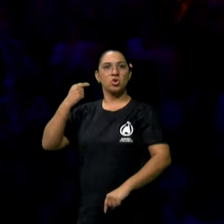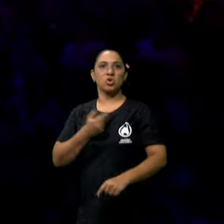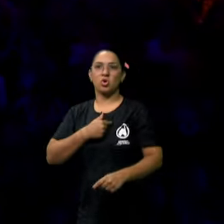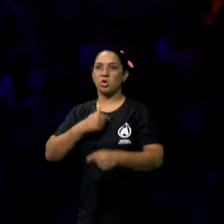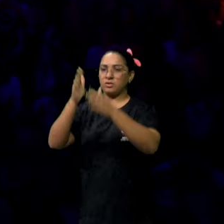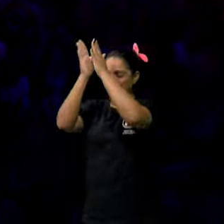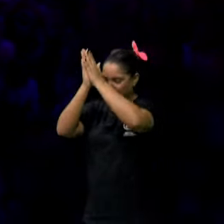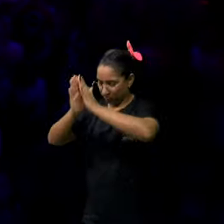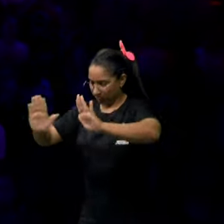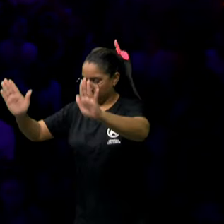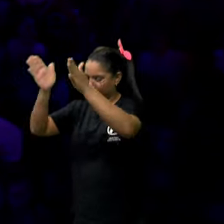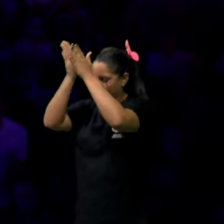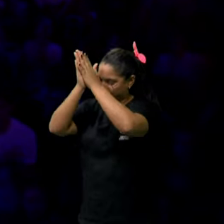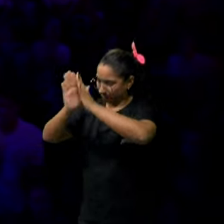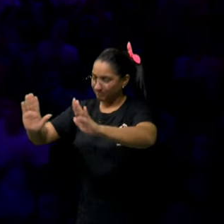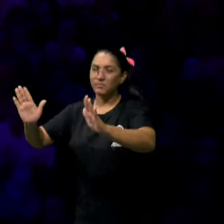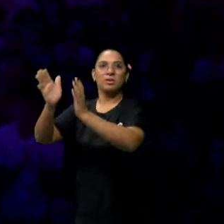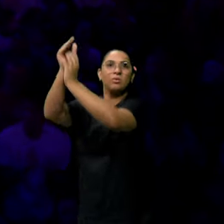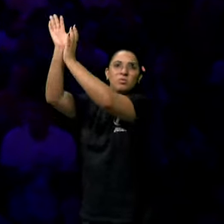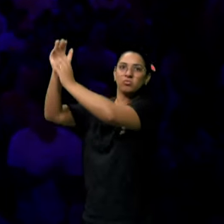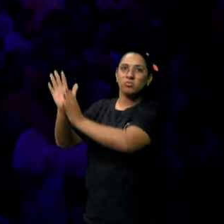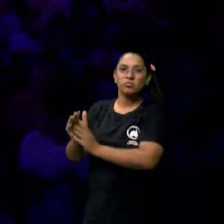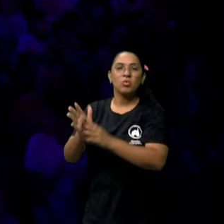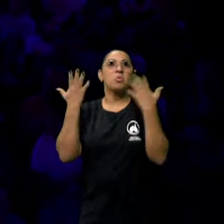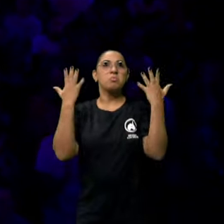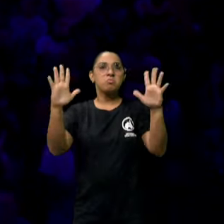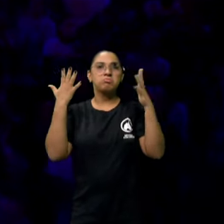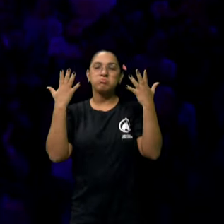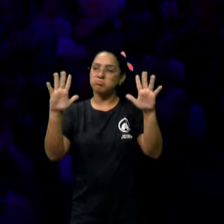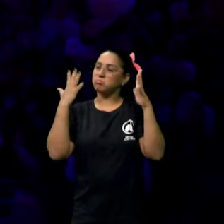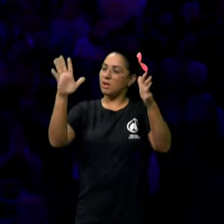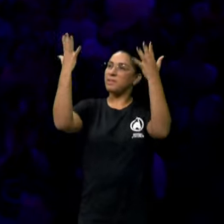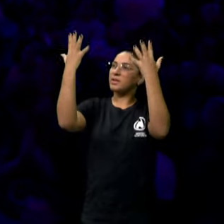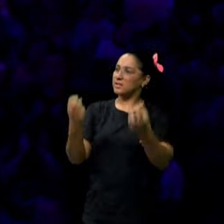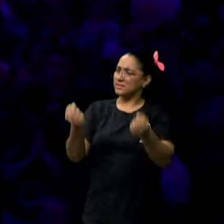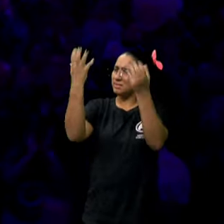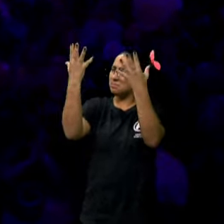toda adoração Todo louvor essas Palmas são praticamente